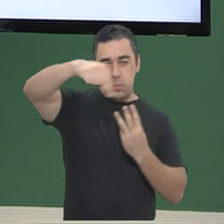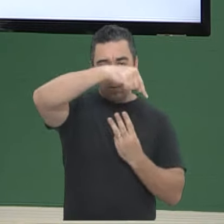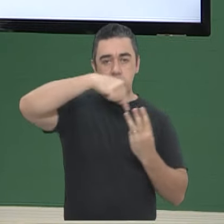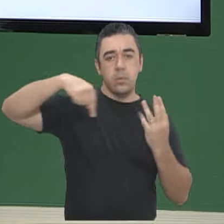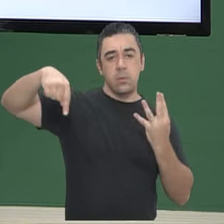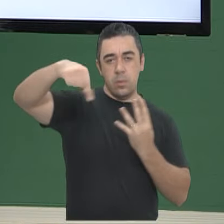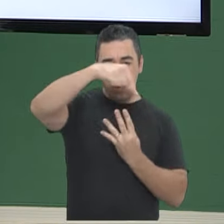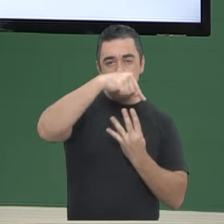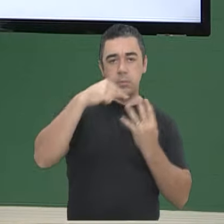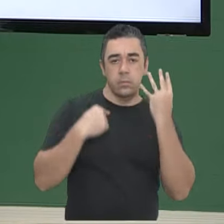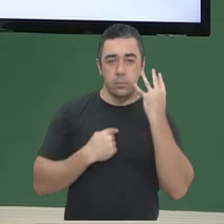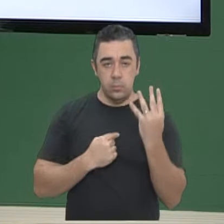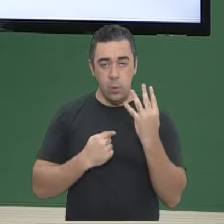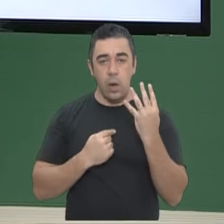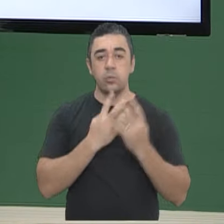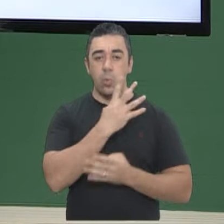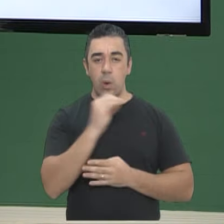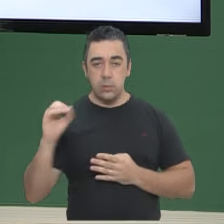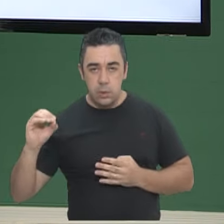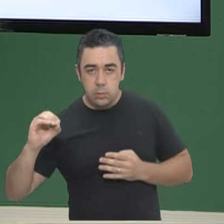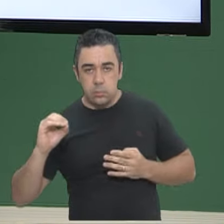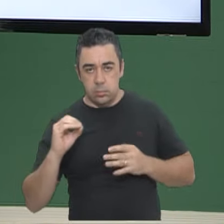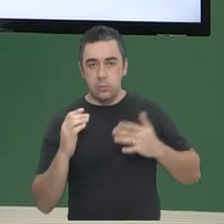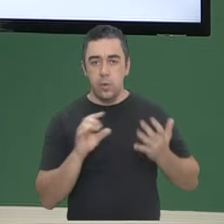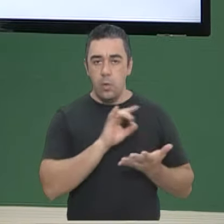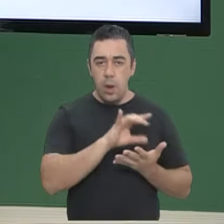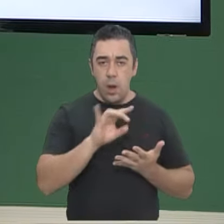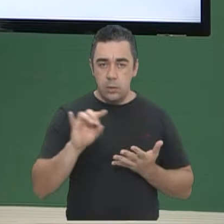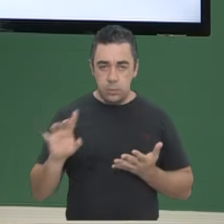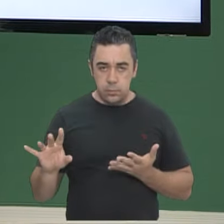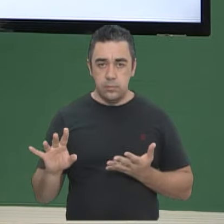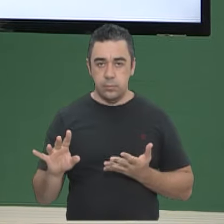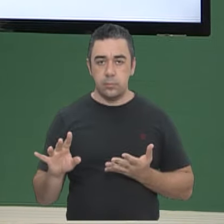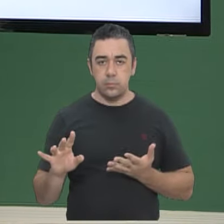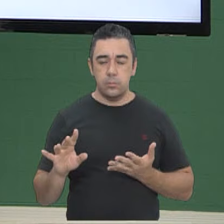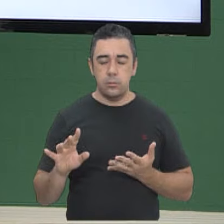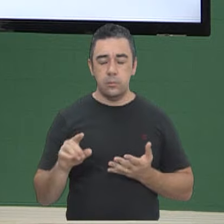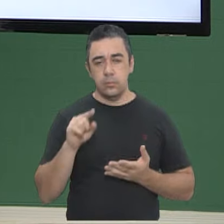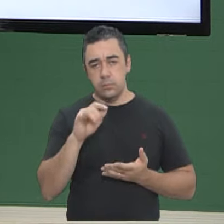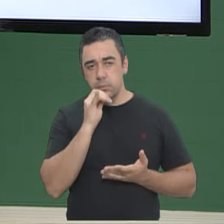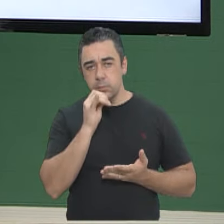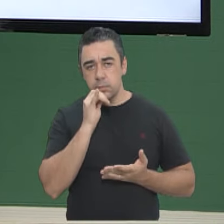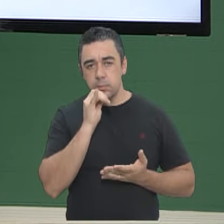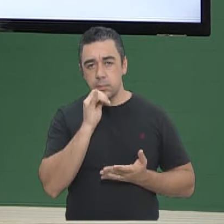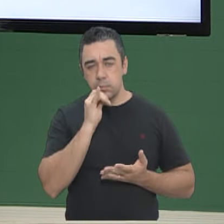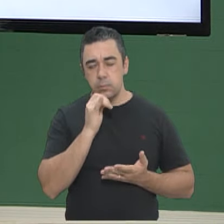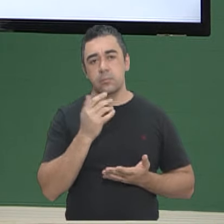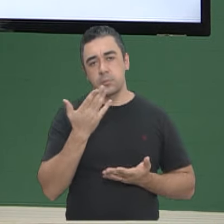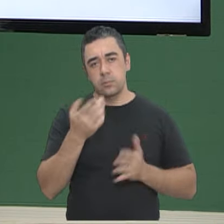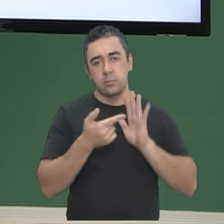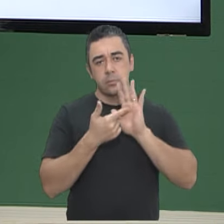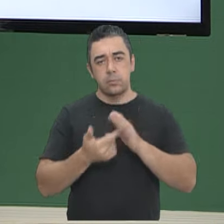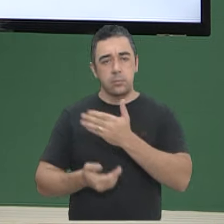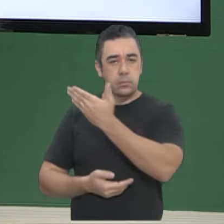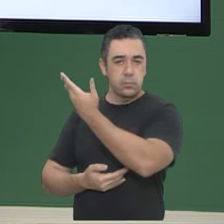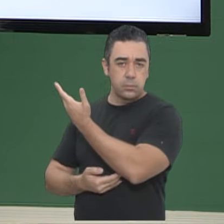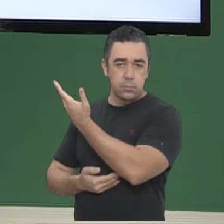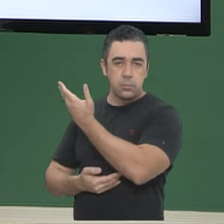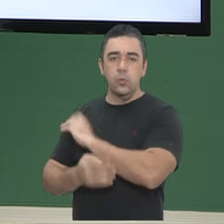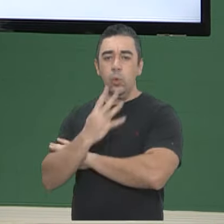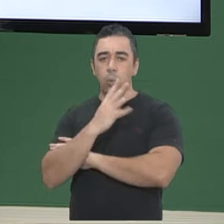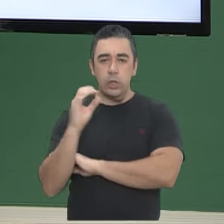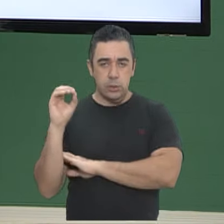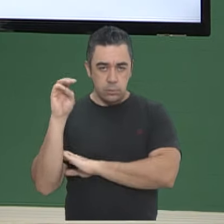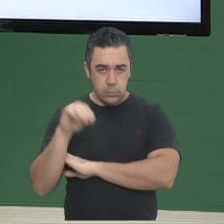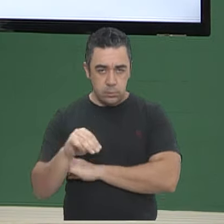para o quarto e assim por diante. Ou seja, cada corredor nesse exemplo aqui, nessa classificação, vai ter que correr os 400